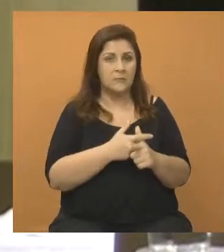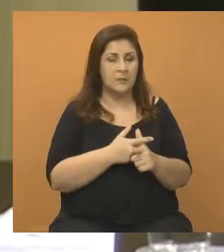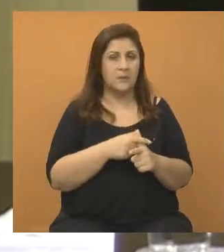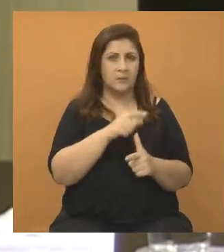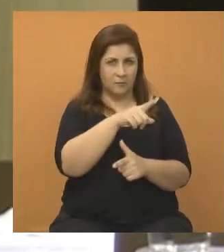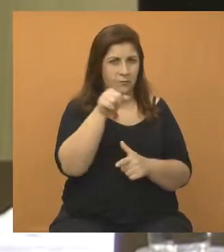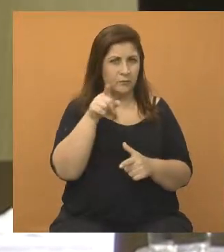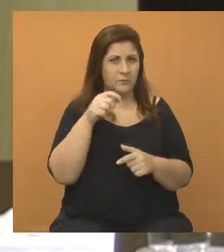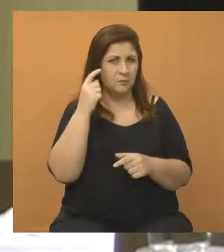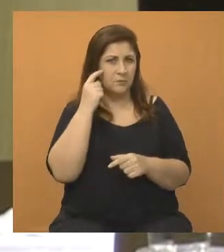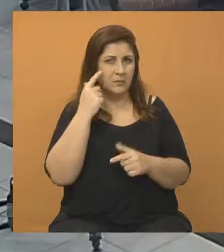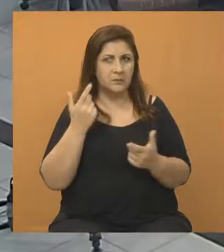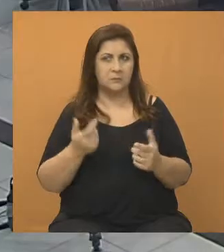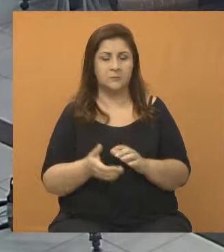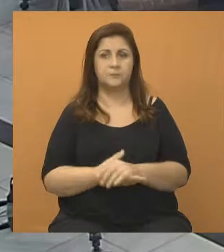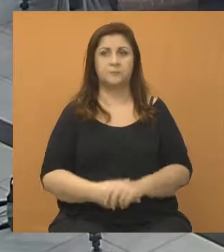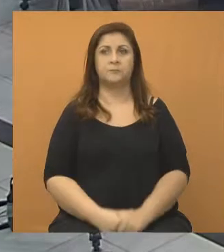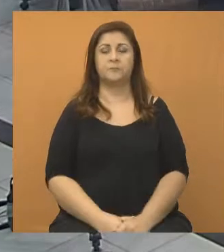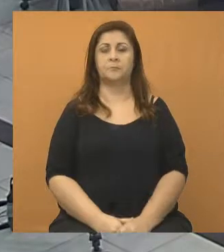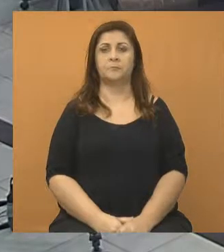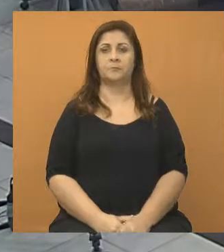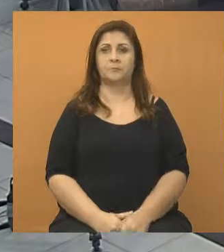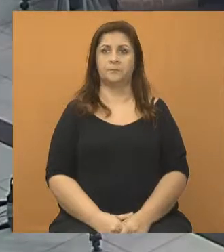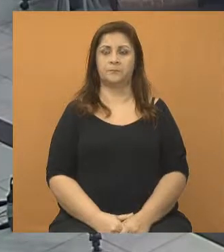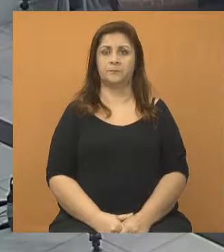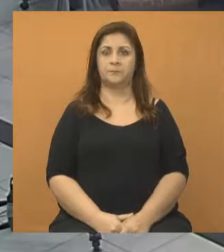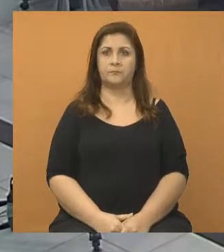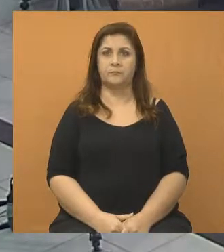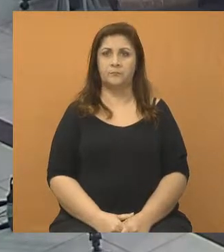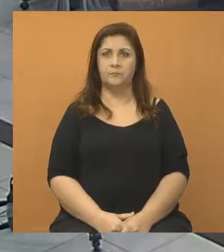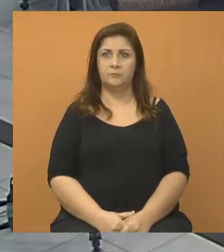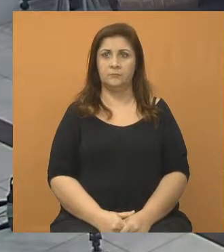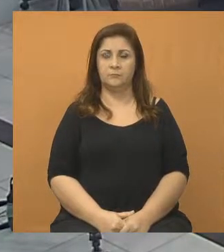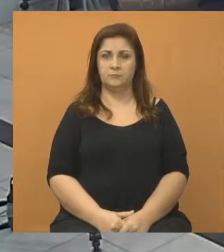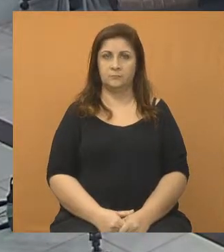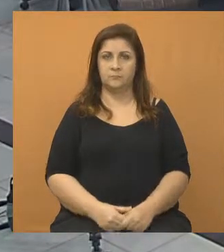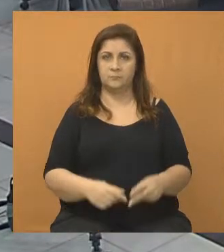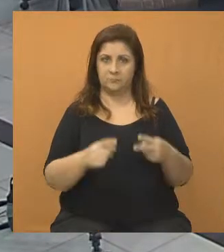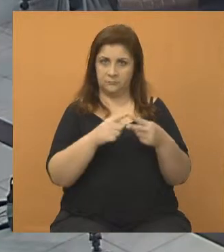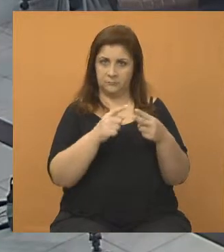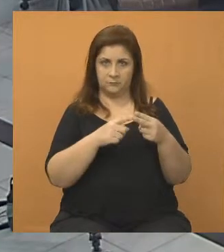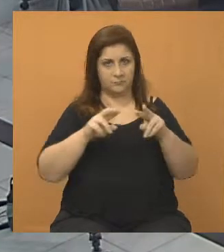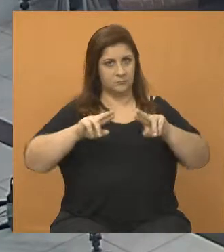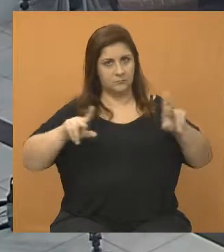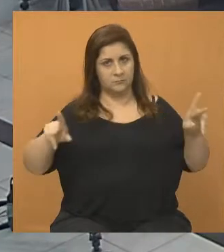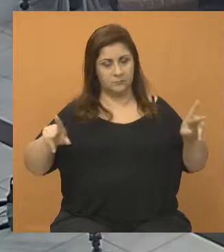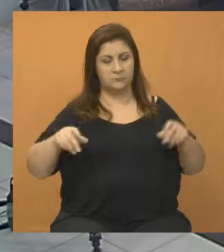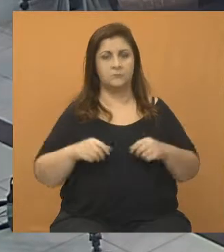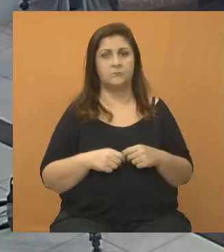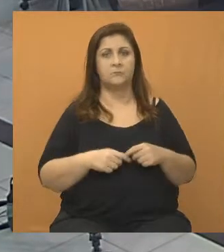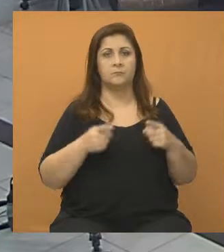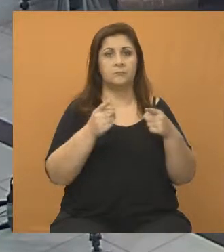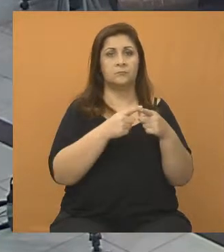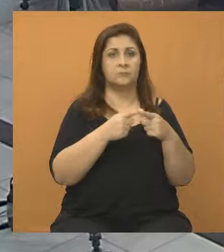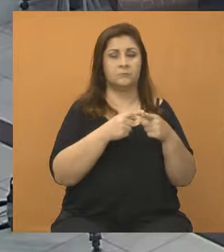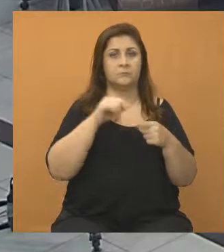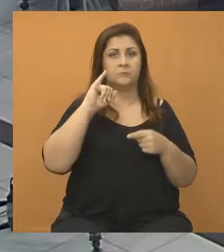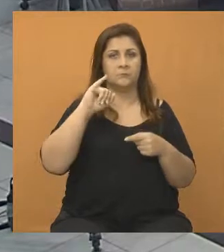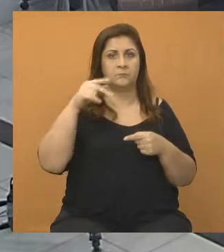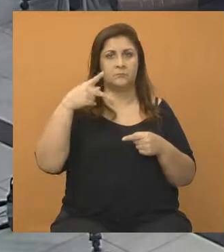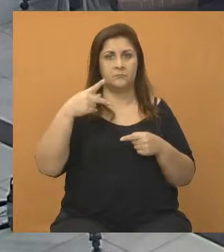de receitas. Essa é a primeira questão. Então, aqui são duas coisas bem distintas, né? O IPTU, né,